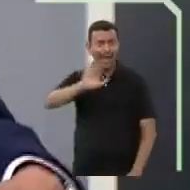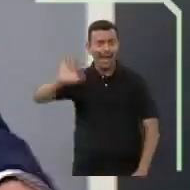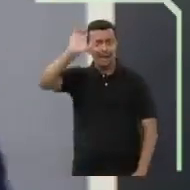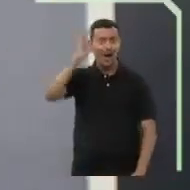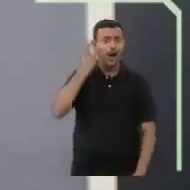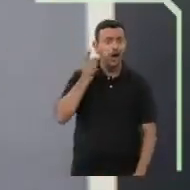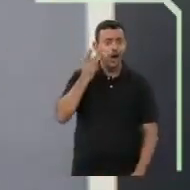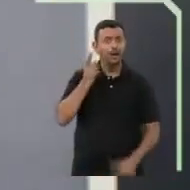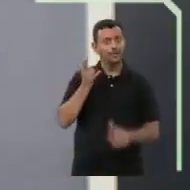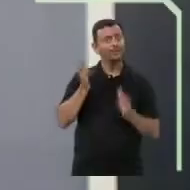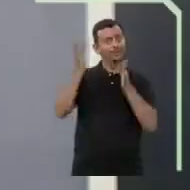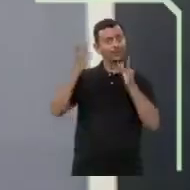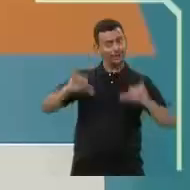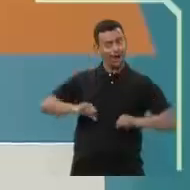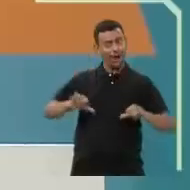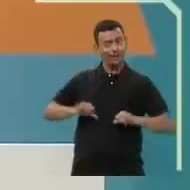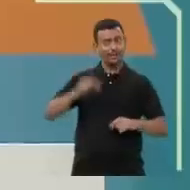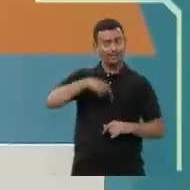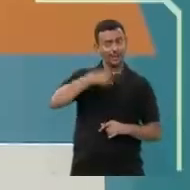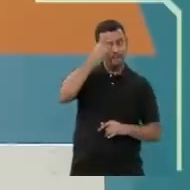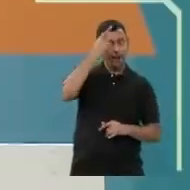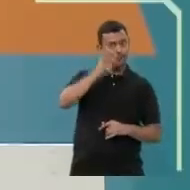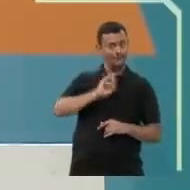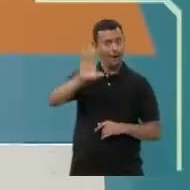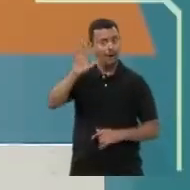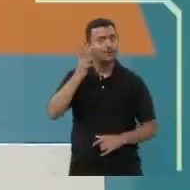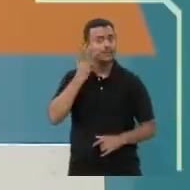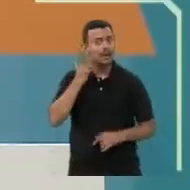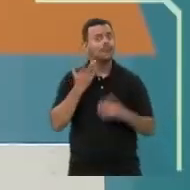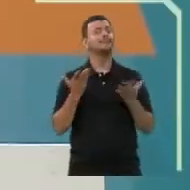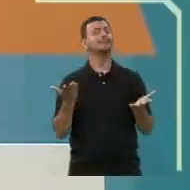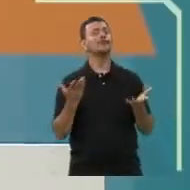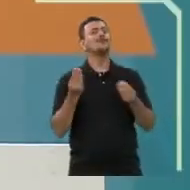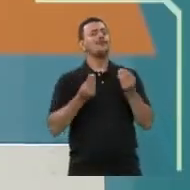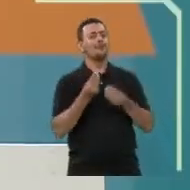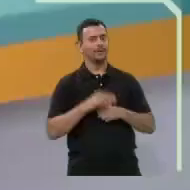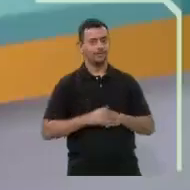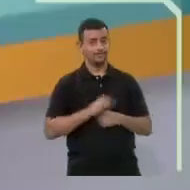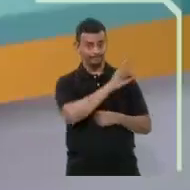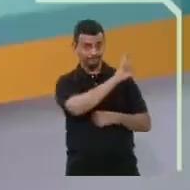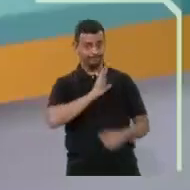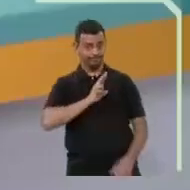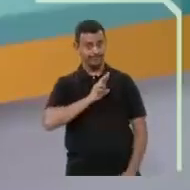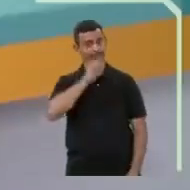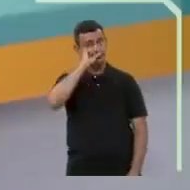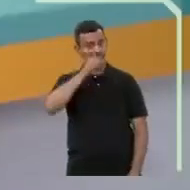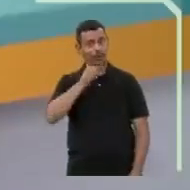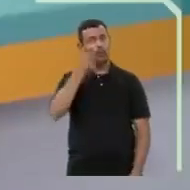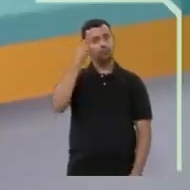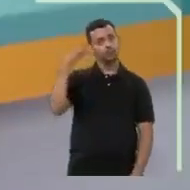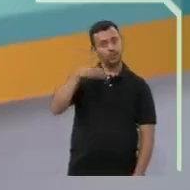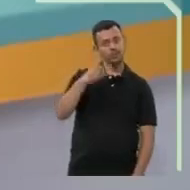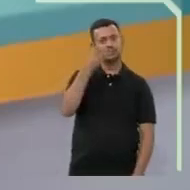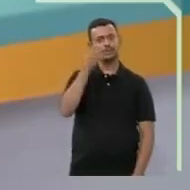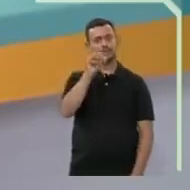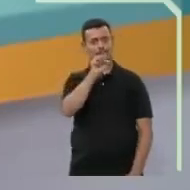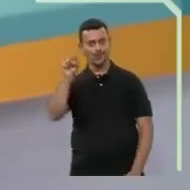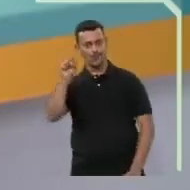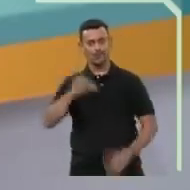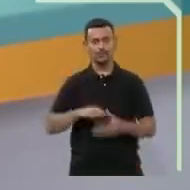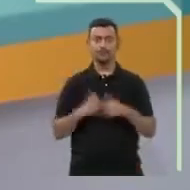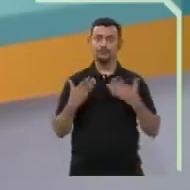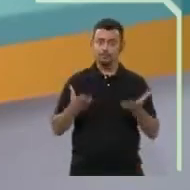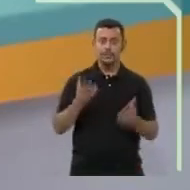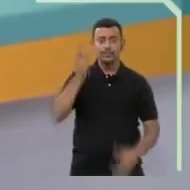crime organizado de São Paulo. Sua resposta, Geraldo Alckmin, em 1 minuto e meio. Olha, São Paulo tinha em